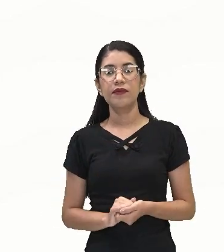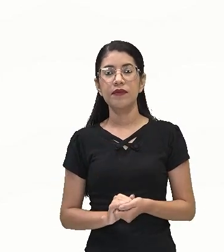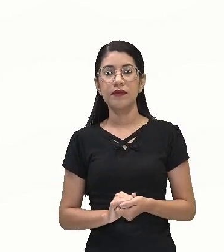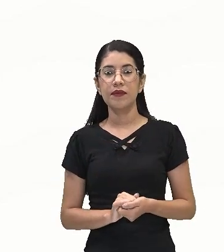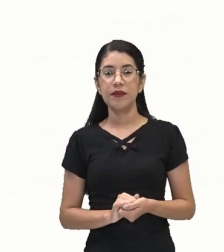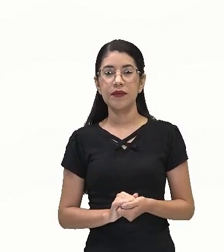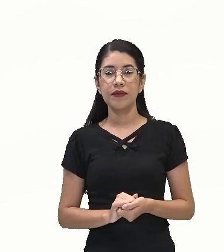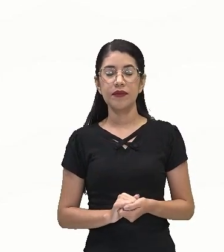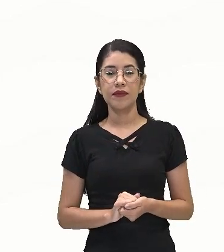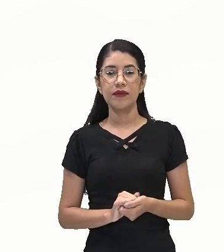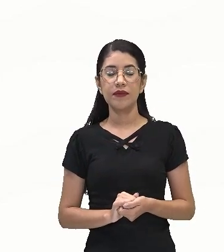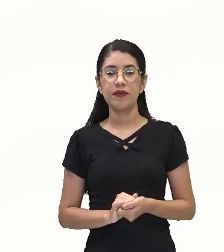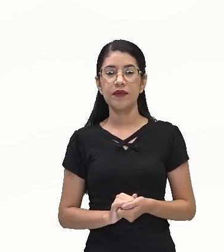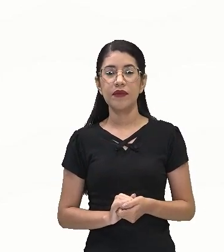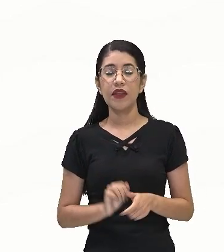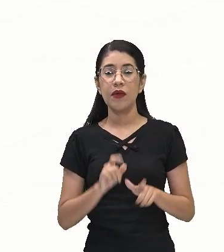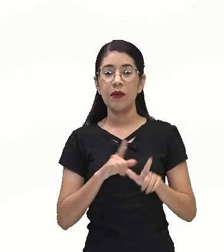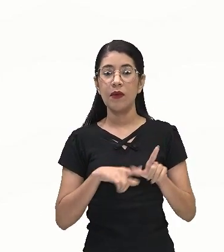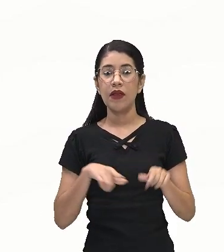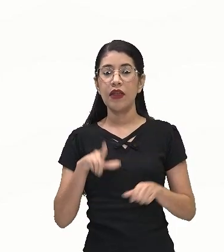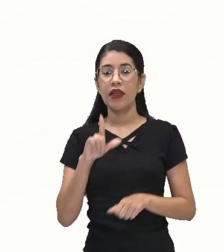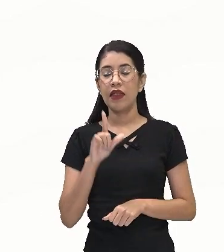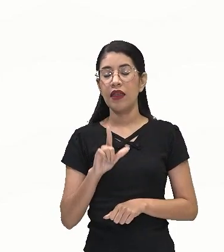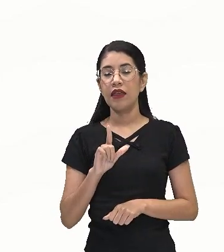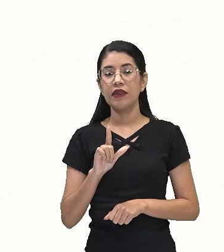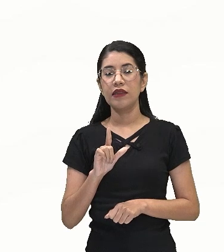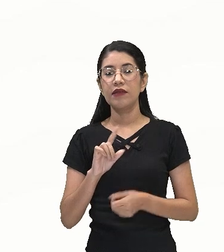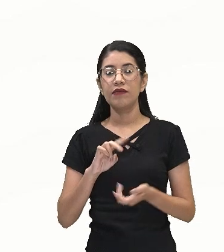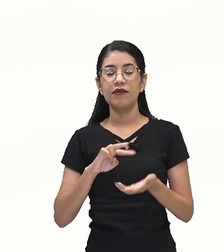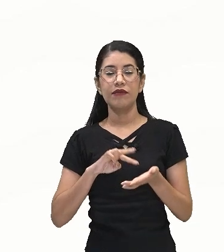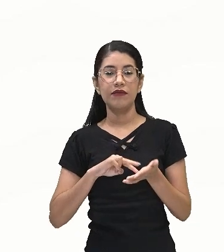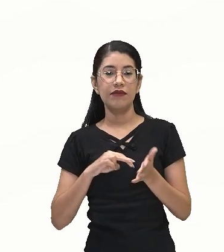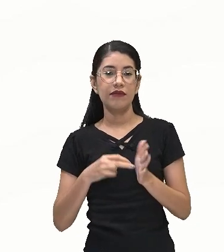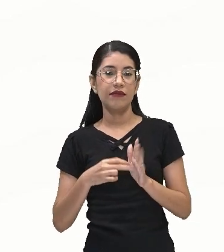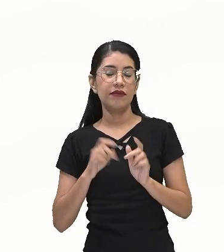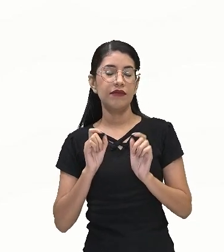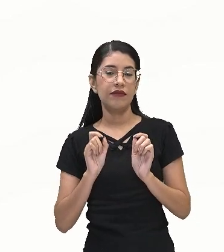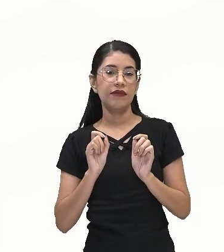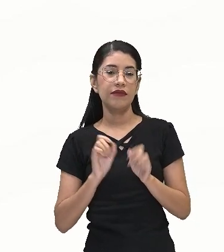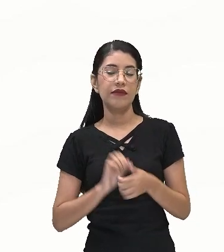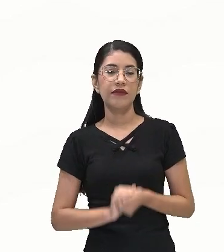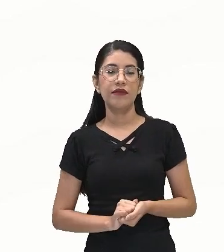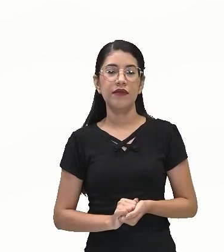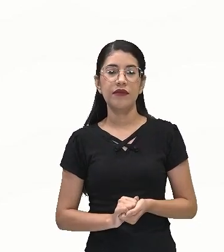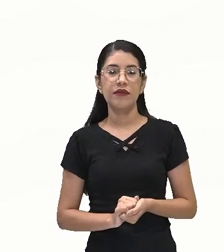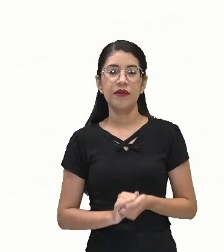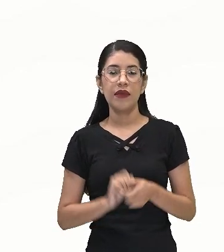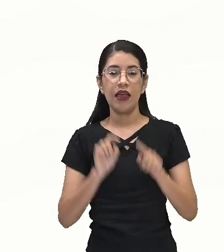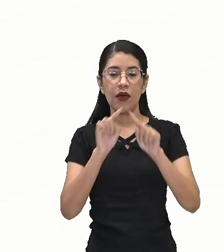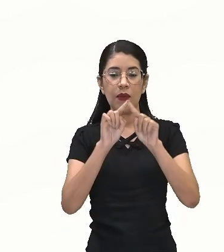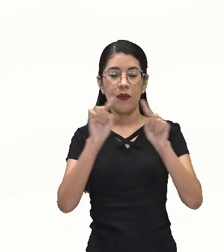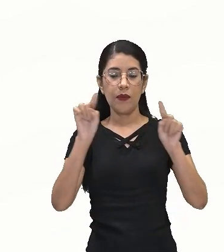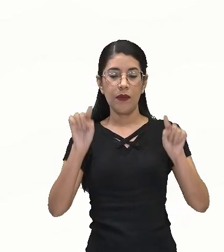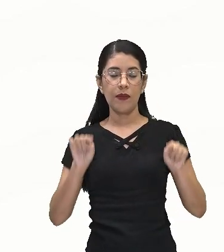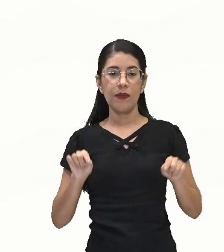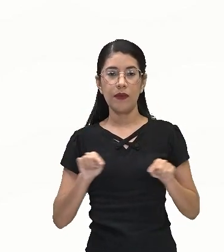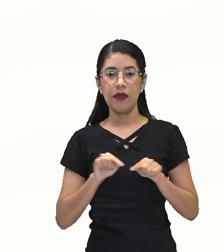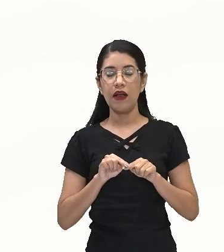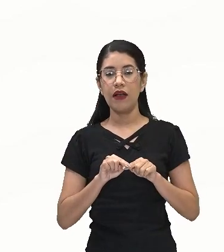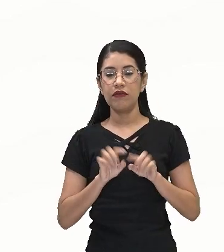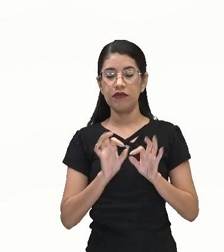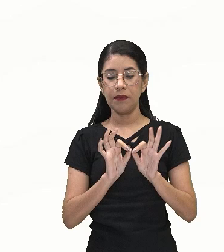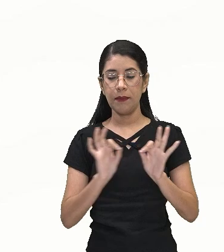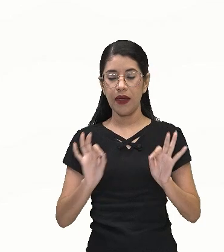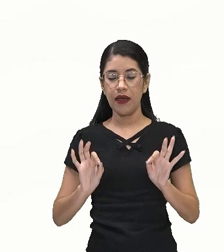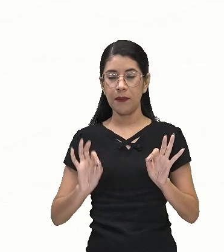Então, o L, quando a gente vê aqui o L nas nossas fórmulas, vai ser o quê? A medida do lado,